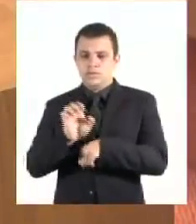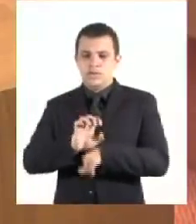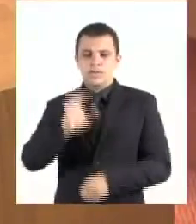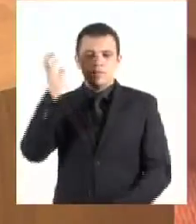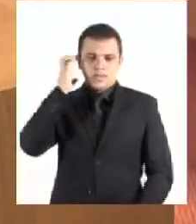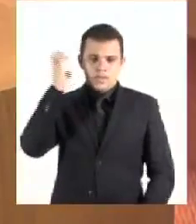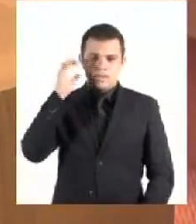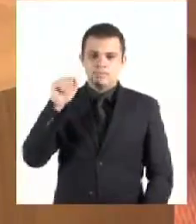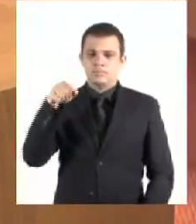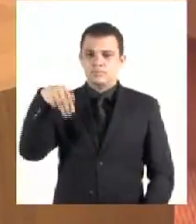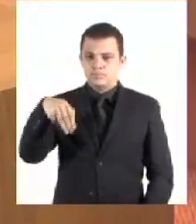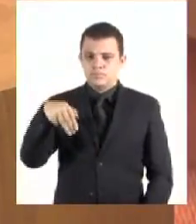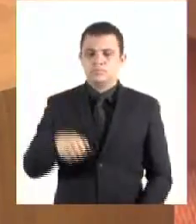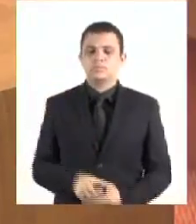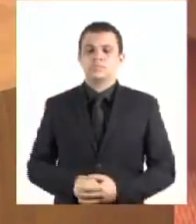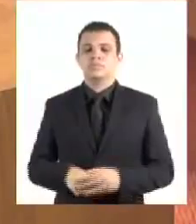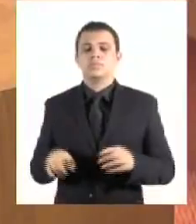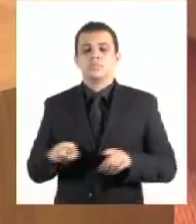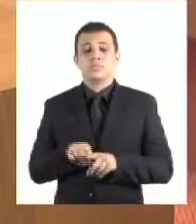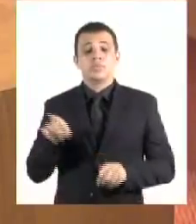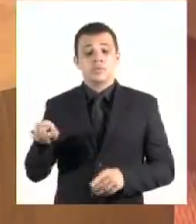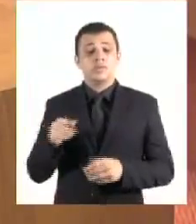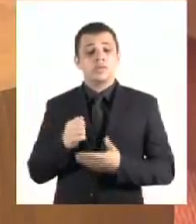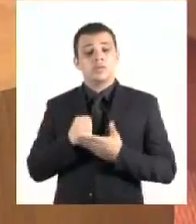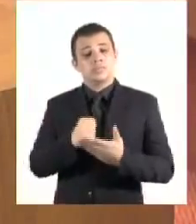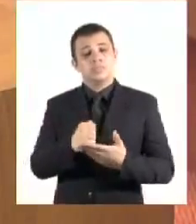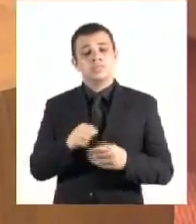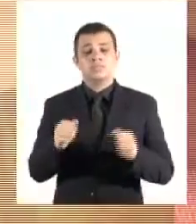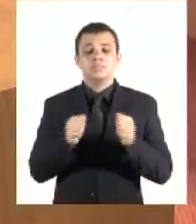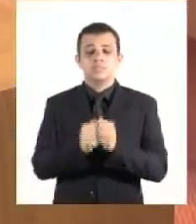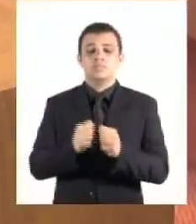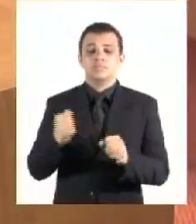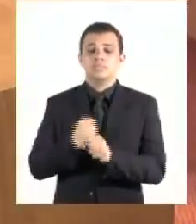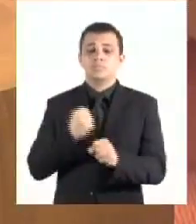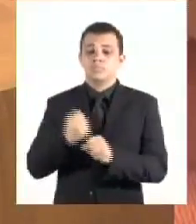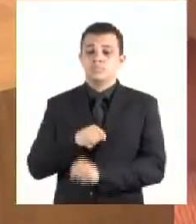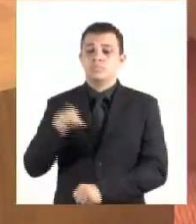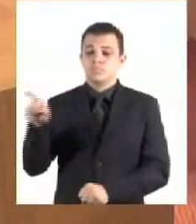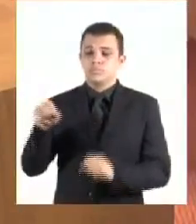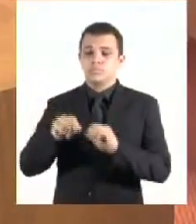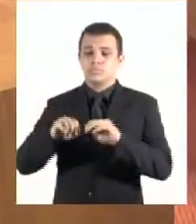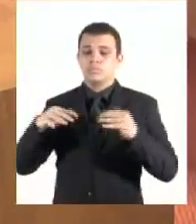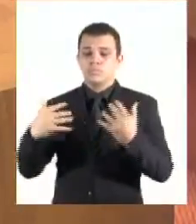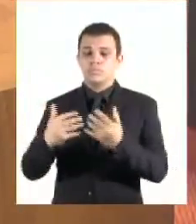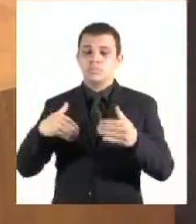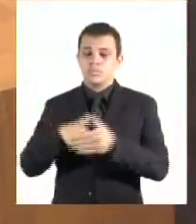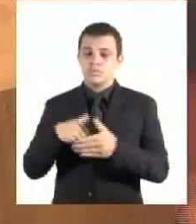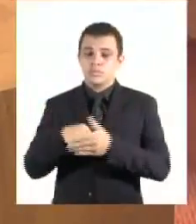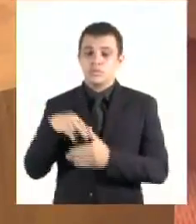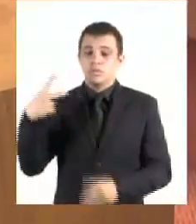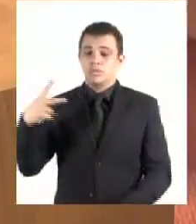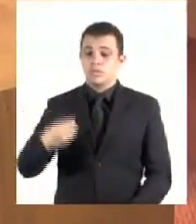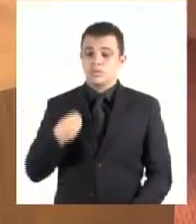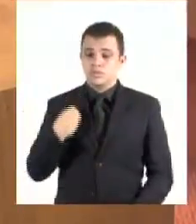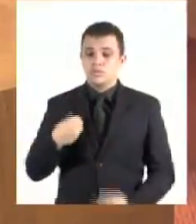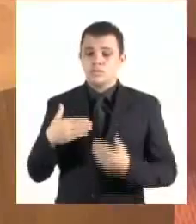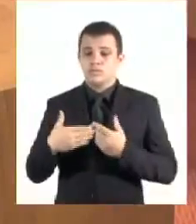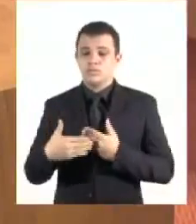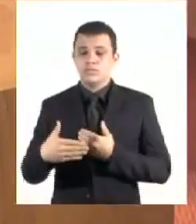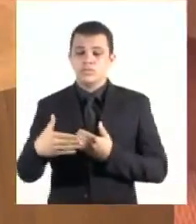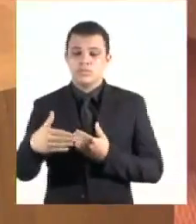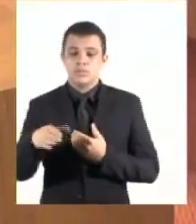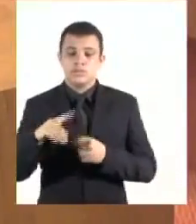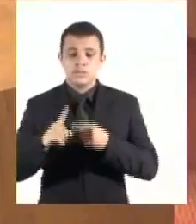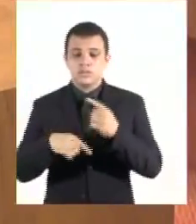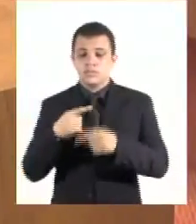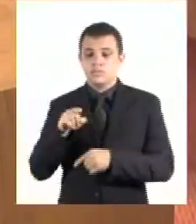à época da construção do estádio, passou quase que toda a sua vida, depois de um estádio inaugurado